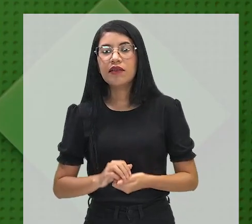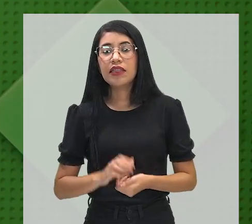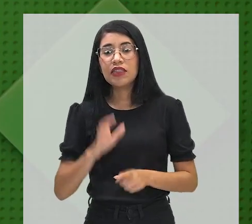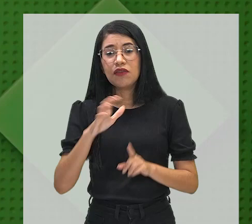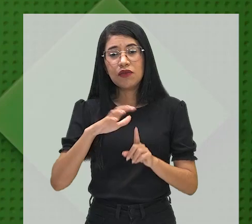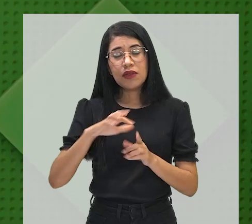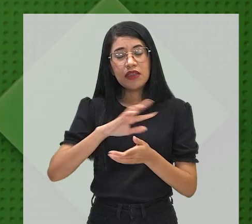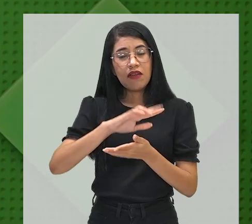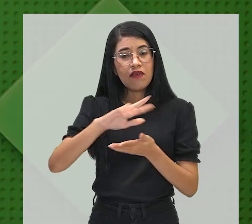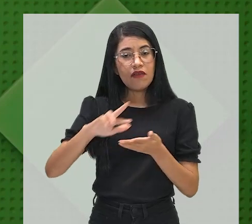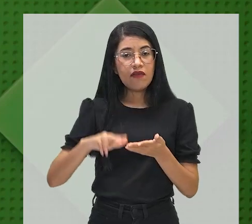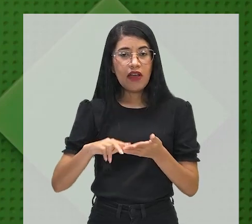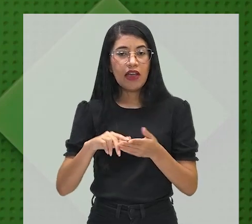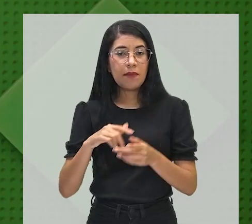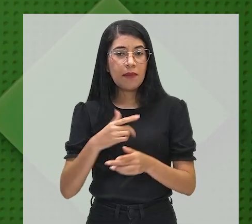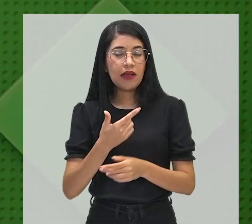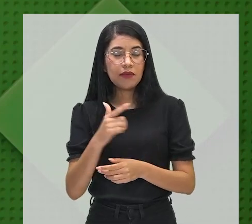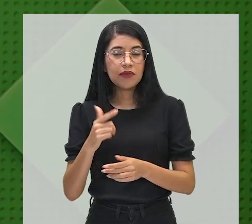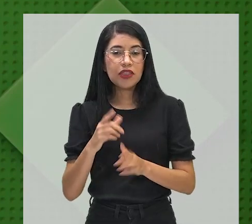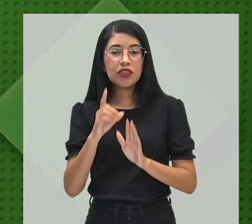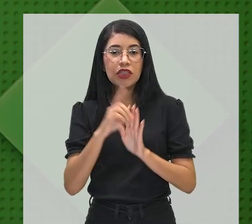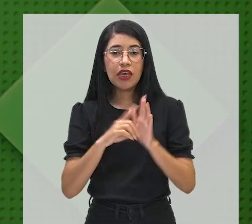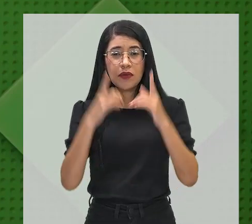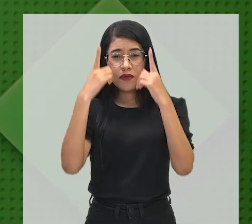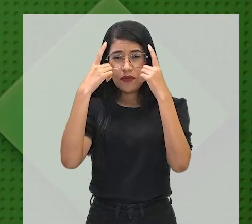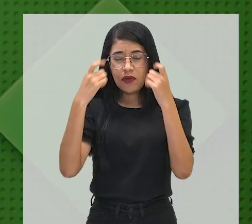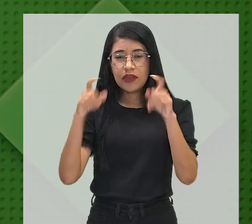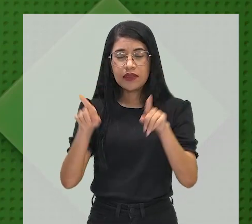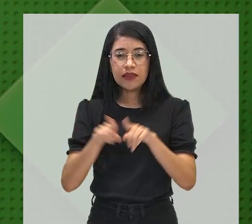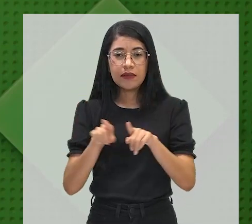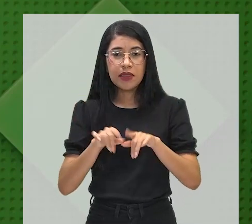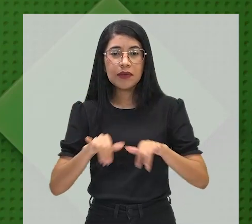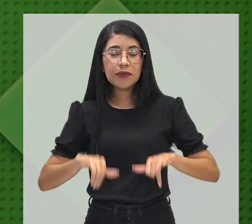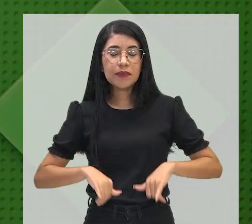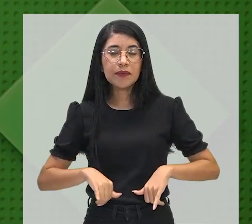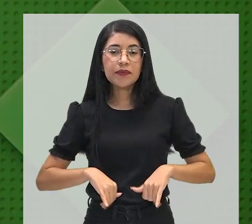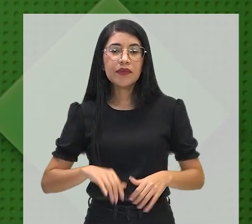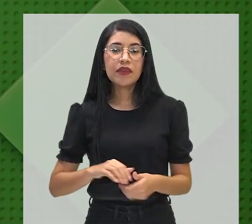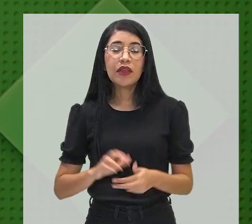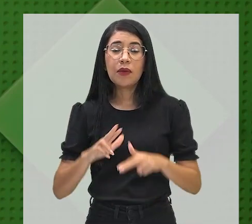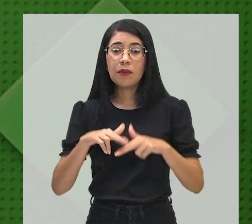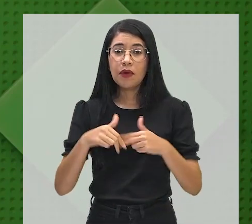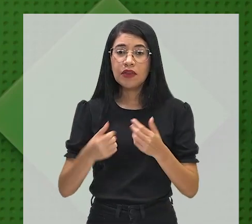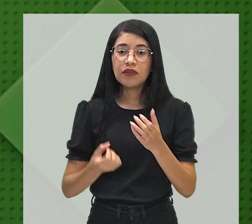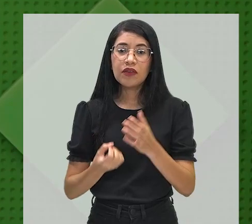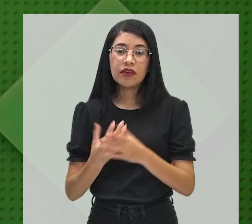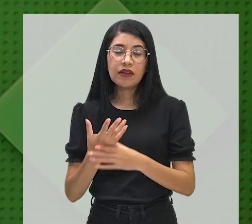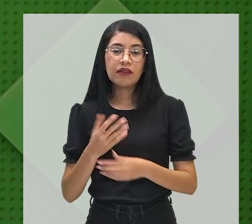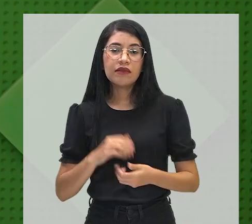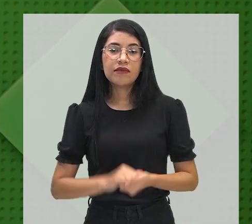todas as pressões que sofriam, muitas vezes até de violências que eles sofriam, né? Então,